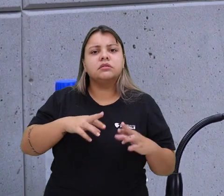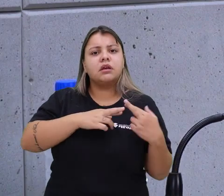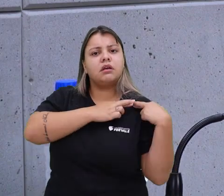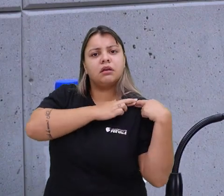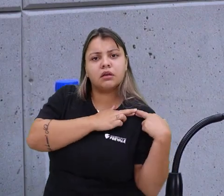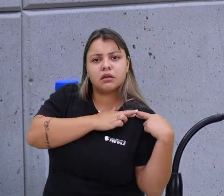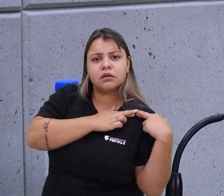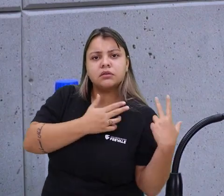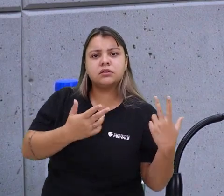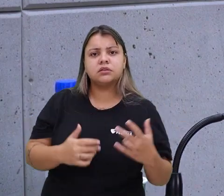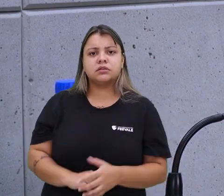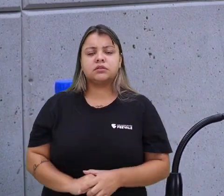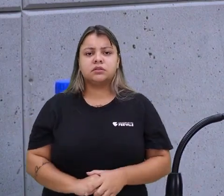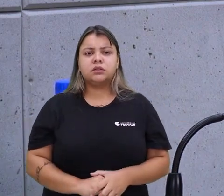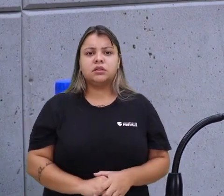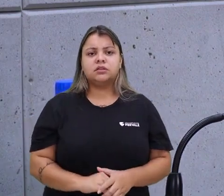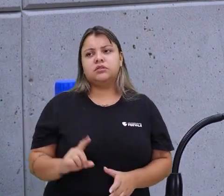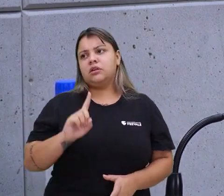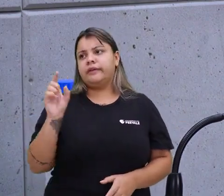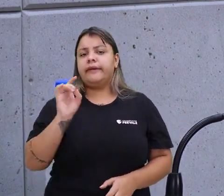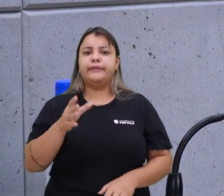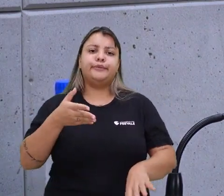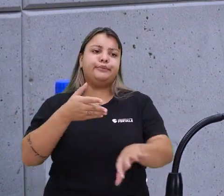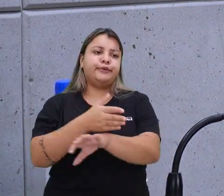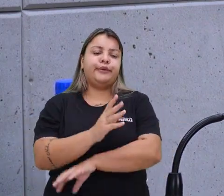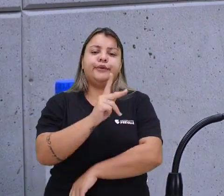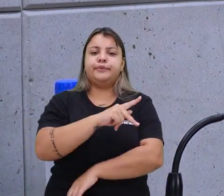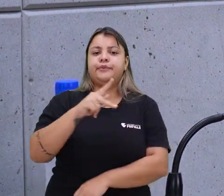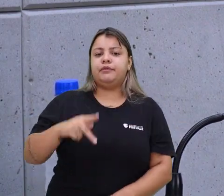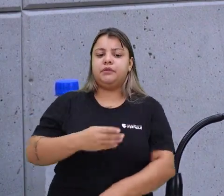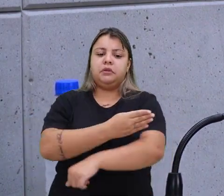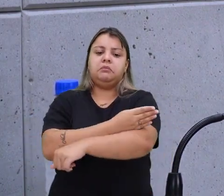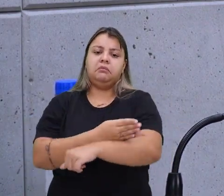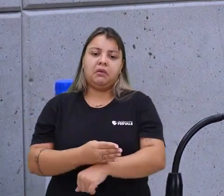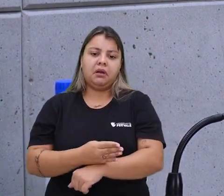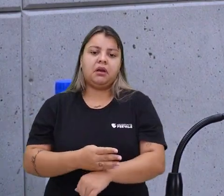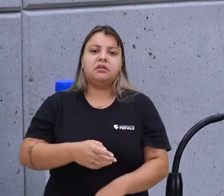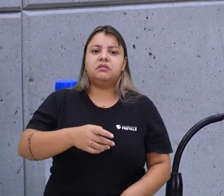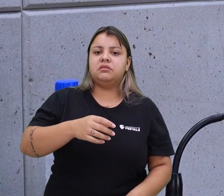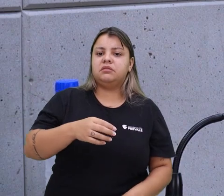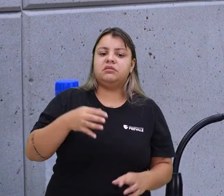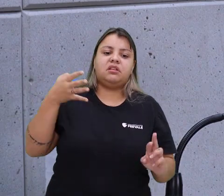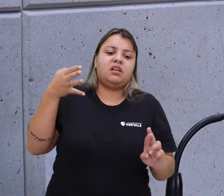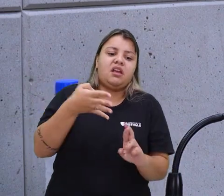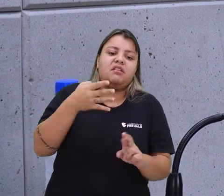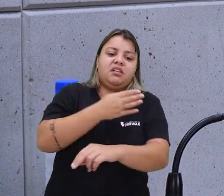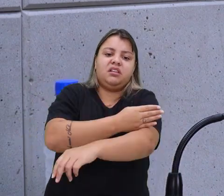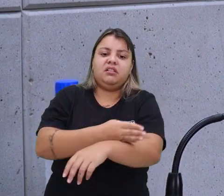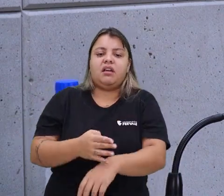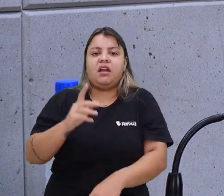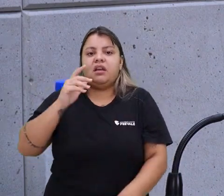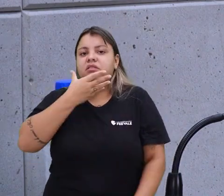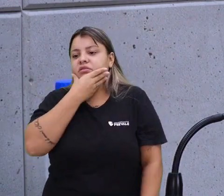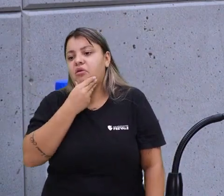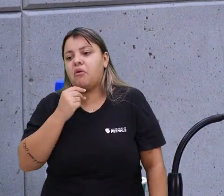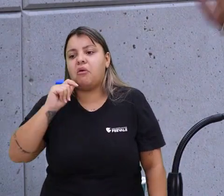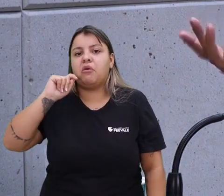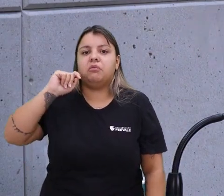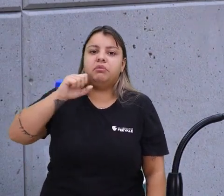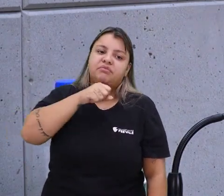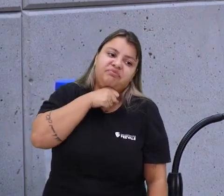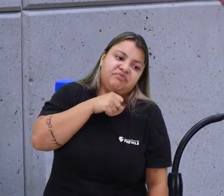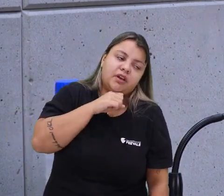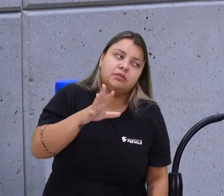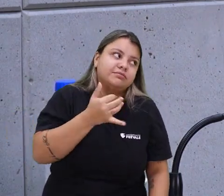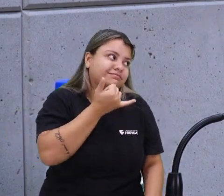nossa né lá só entra professores brancos referências brancas homens brancos velhos